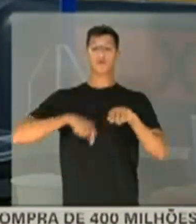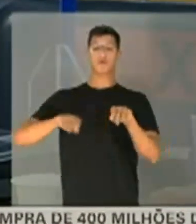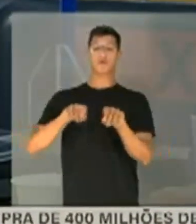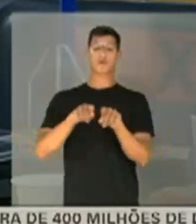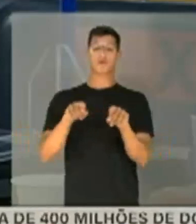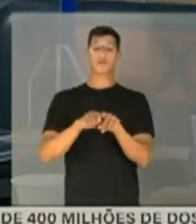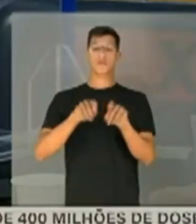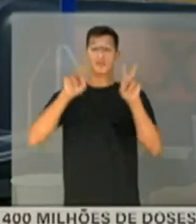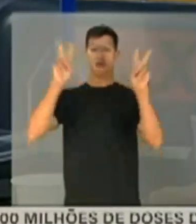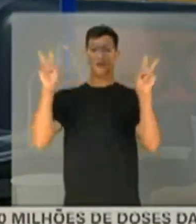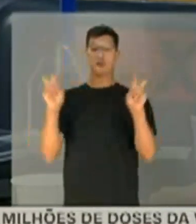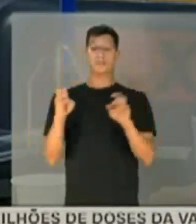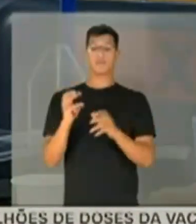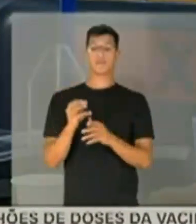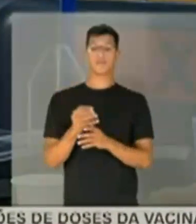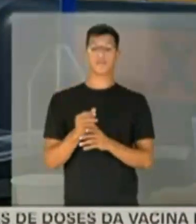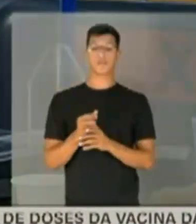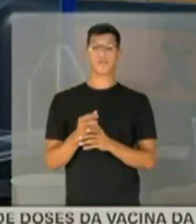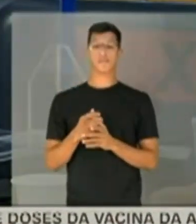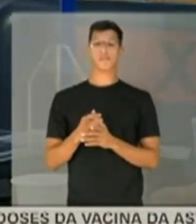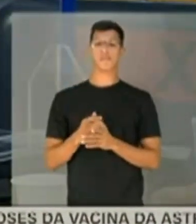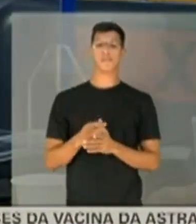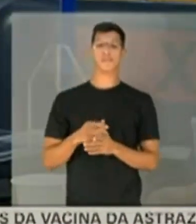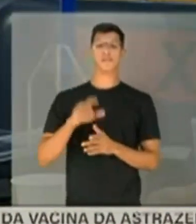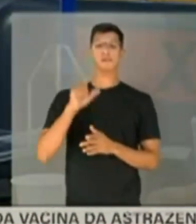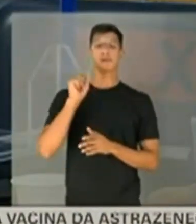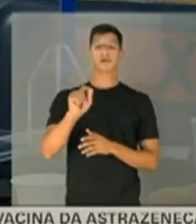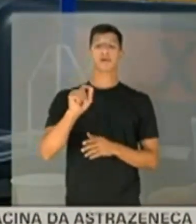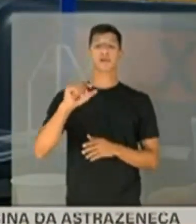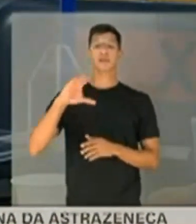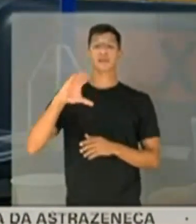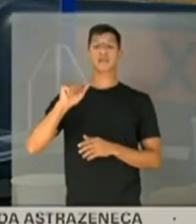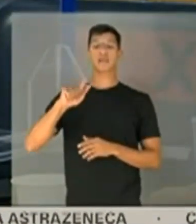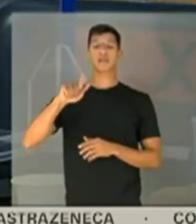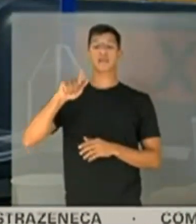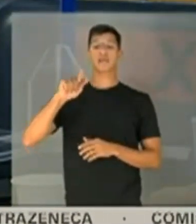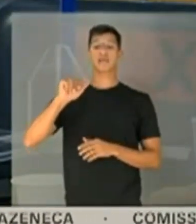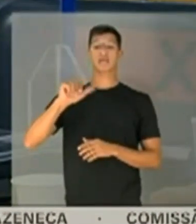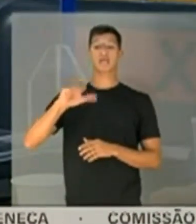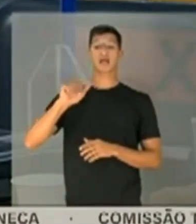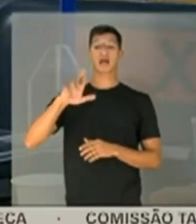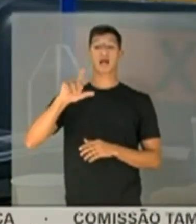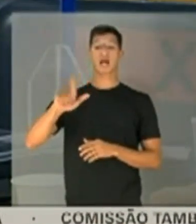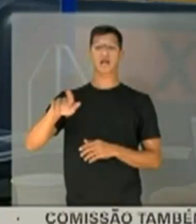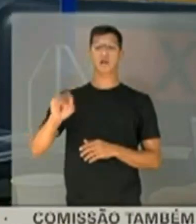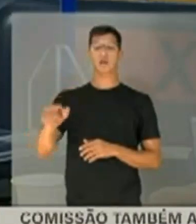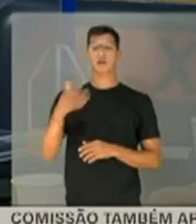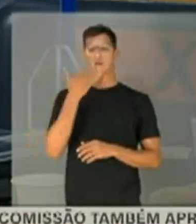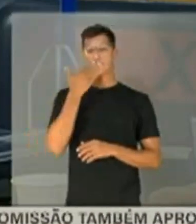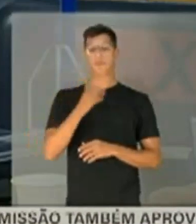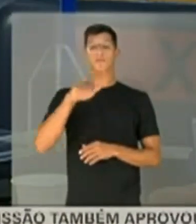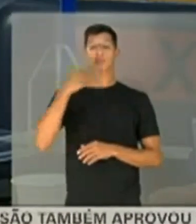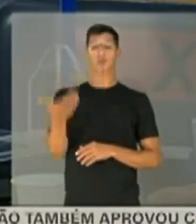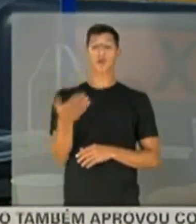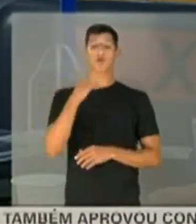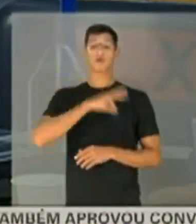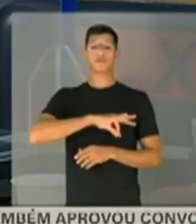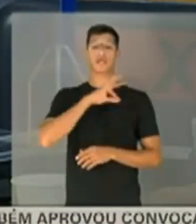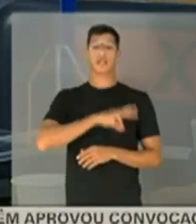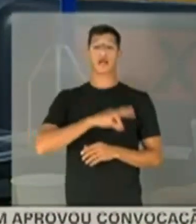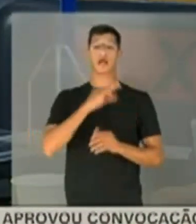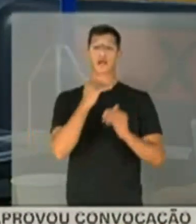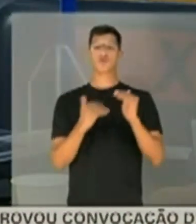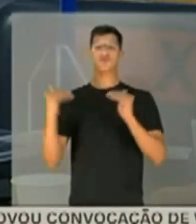também. Fecha aspas. Que cargo ele pleiteava? Eu pergunto ao senhor. Qual o salário do